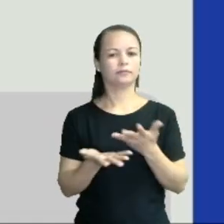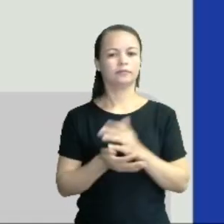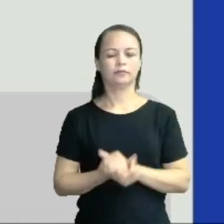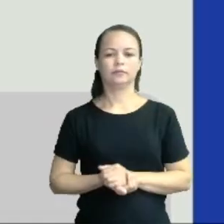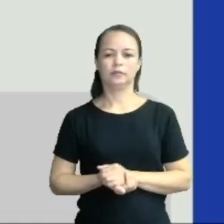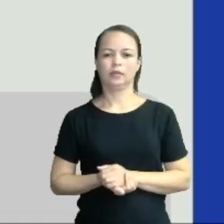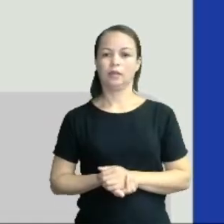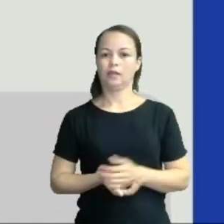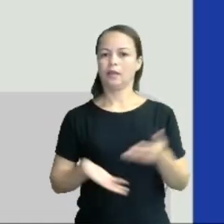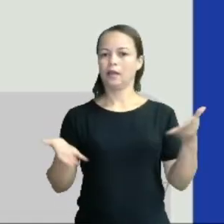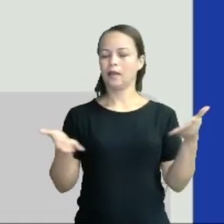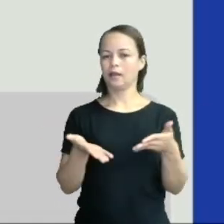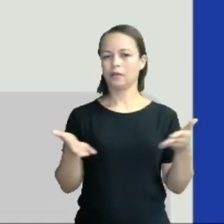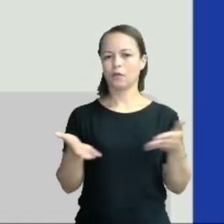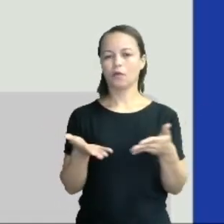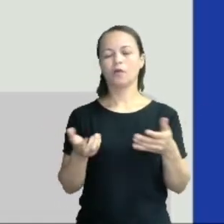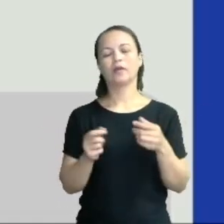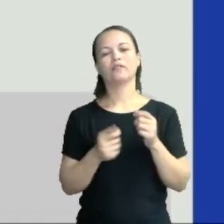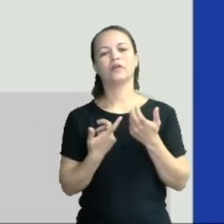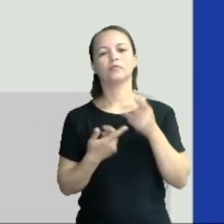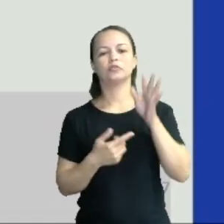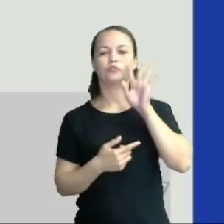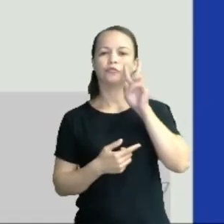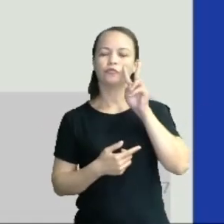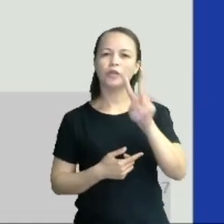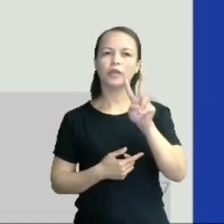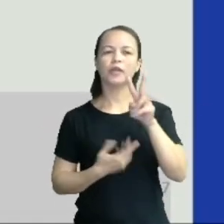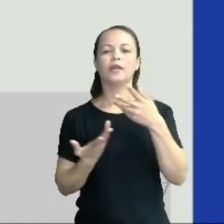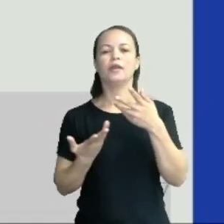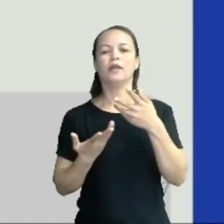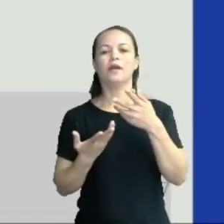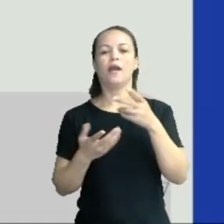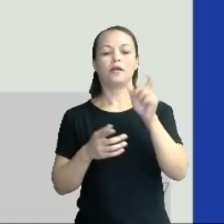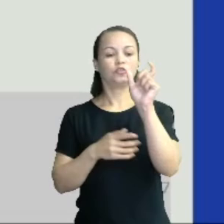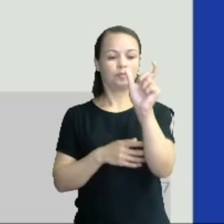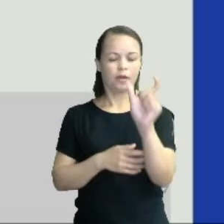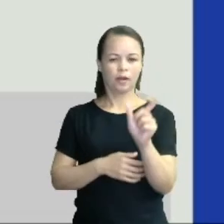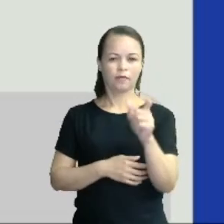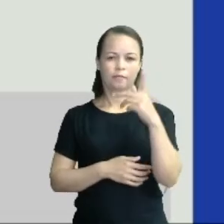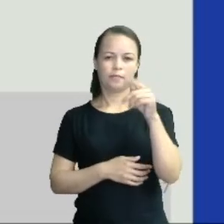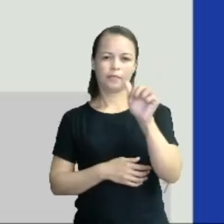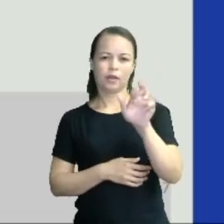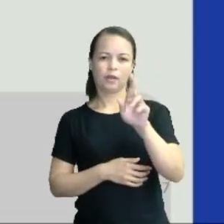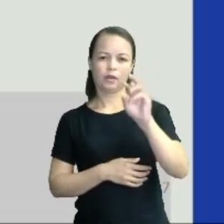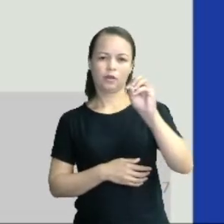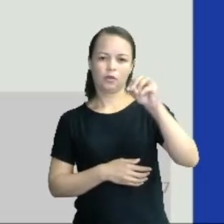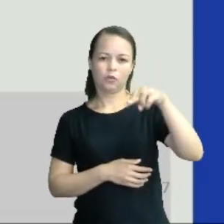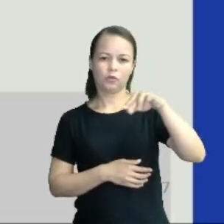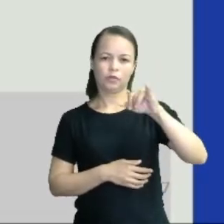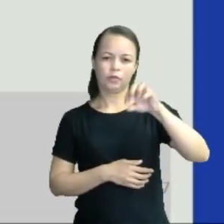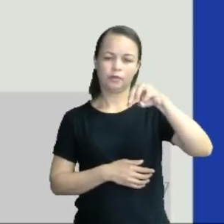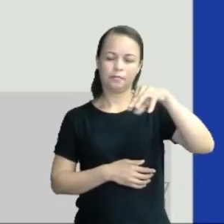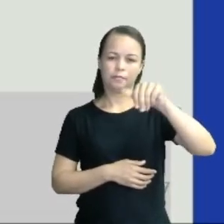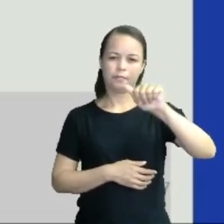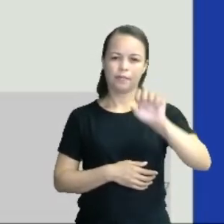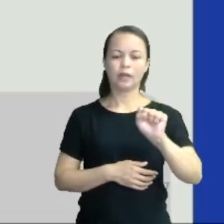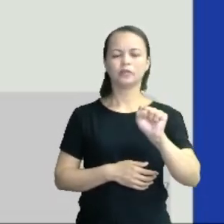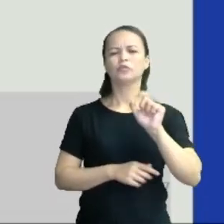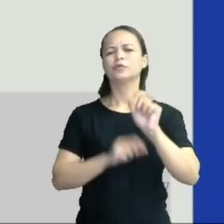Agora, partimos para as palavras parônimas. Vamos compreender o que são